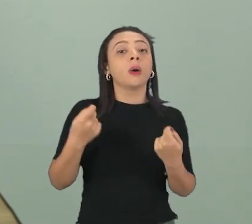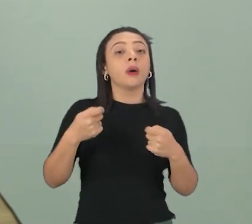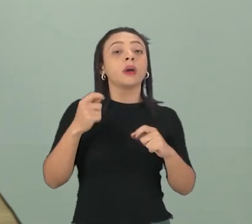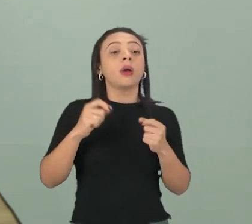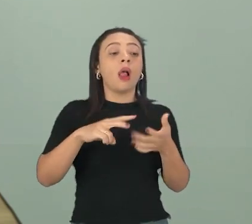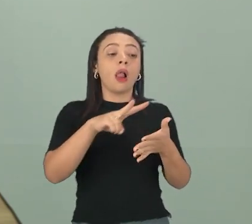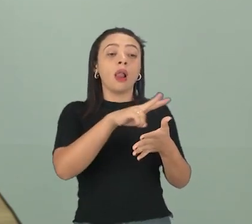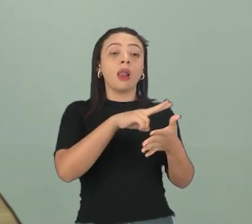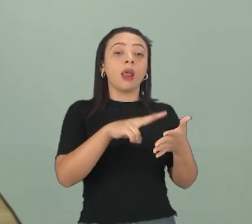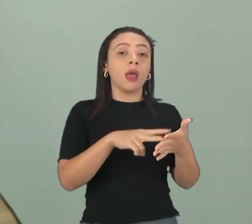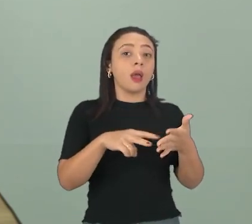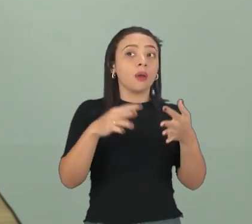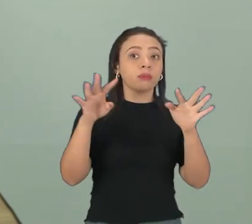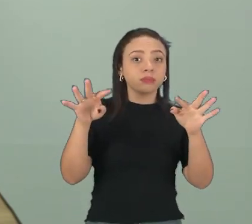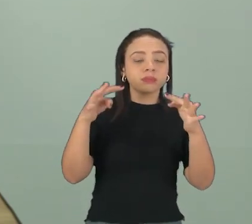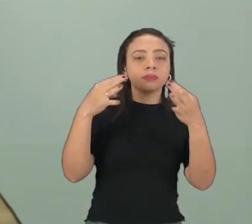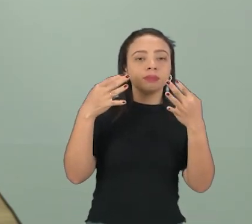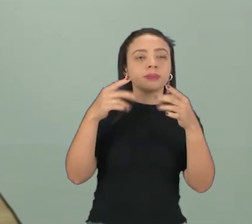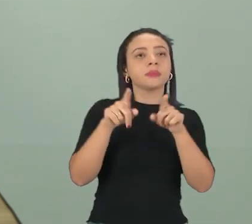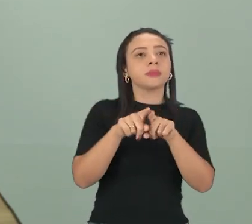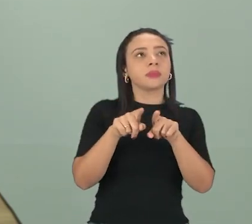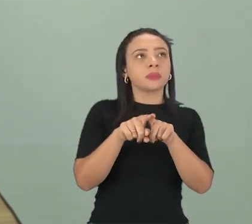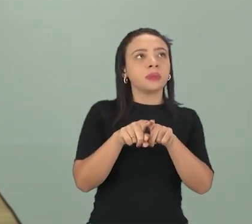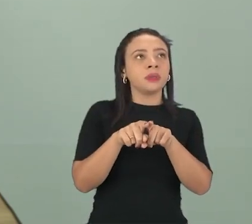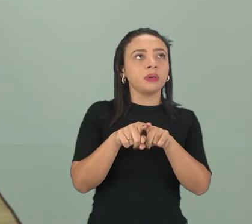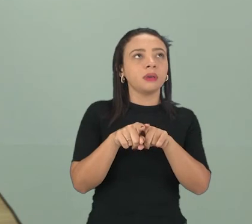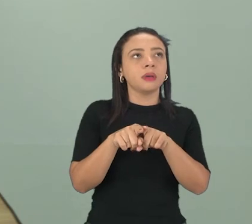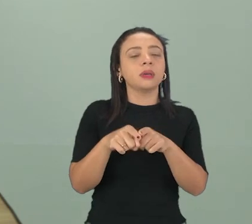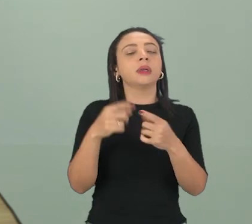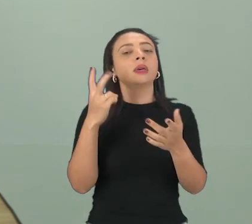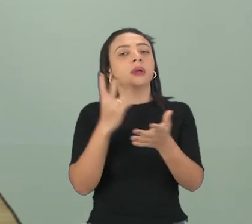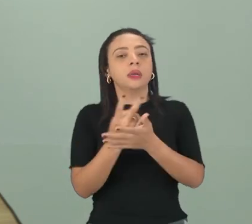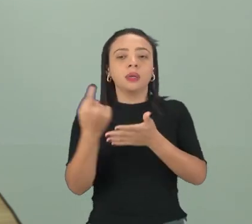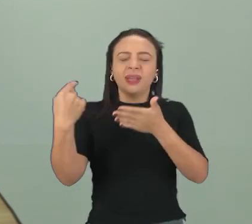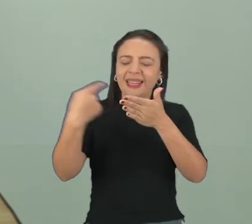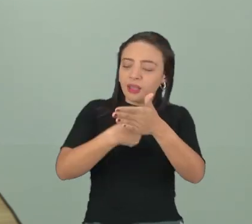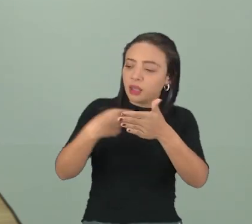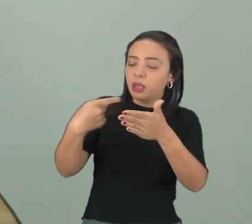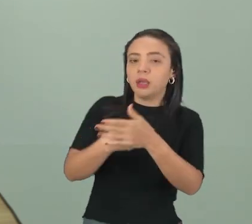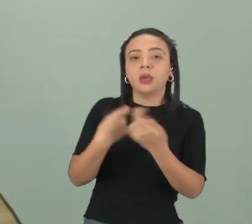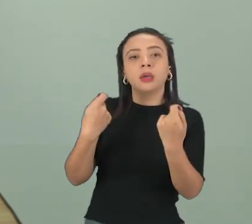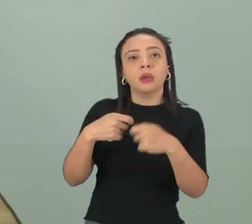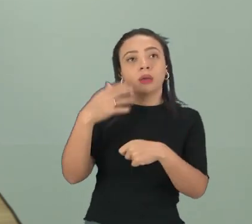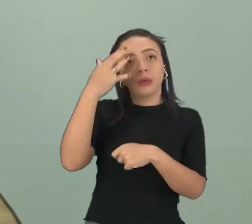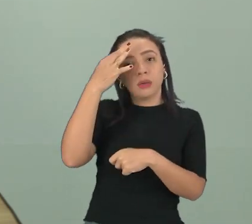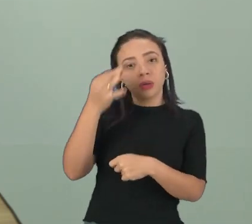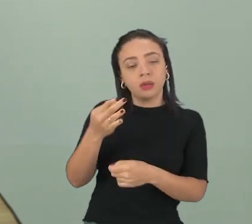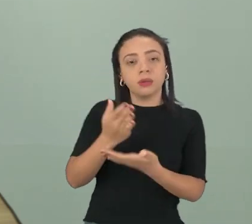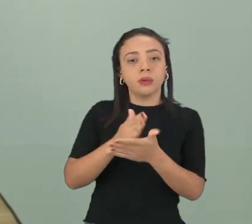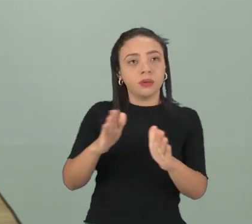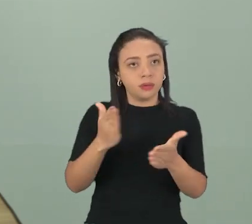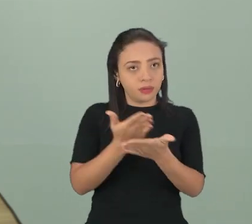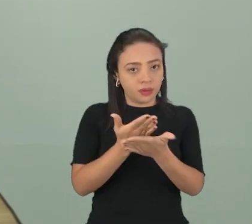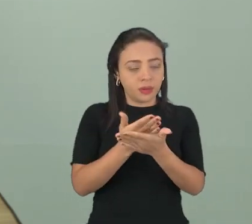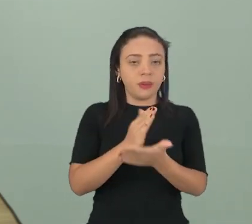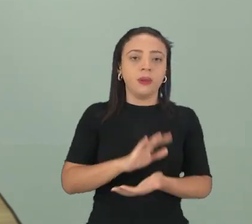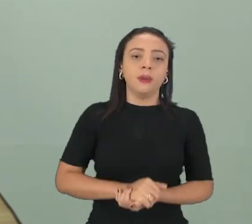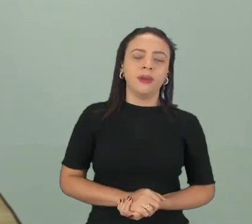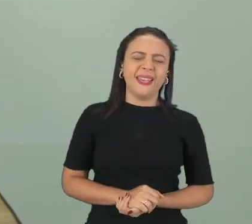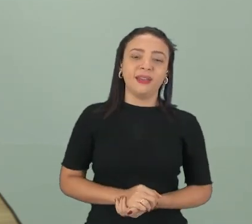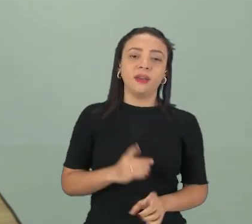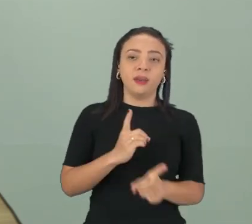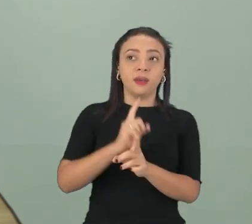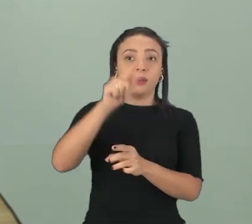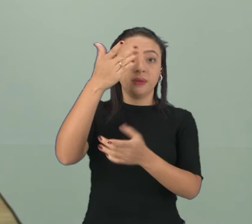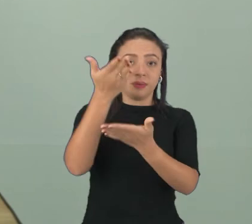ler com bastante atenção, nos fazendo perguntas para podermos identificar. E nós finalizamos por aqui e eu te